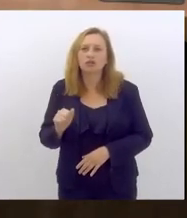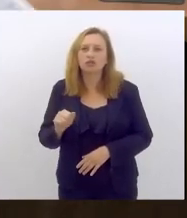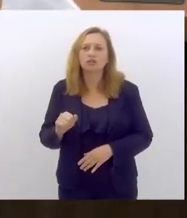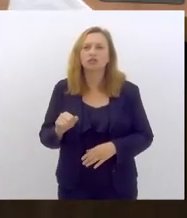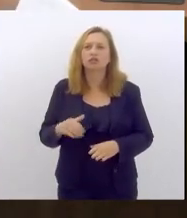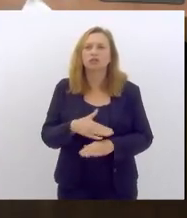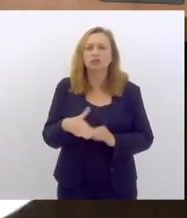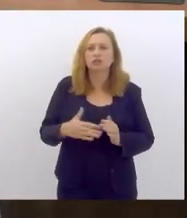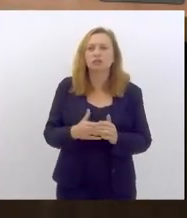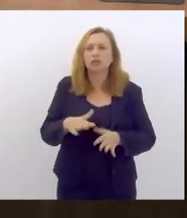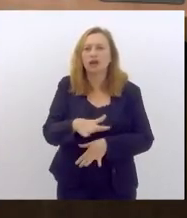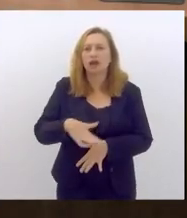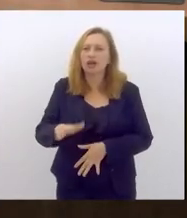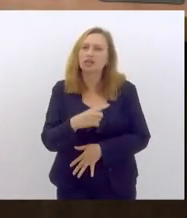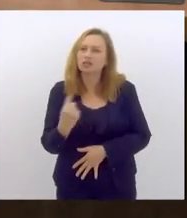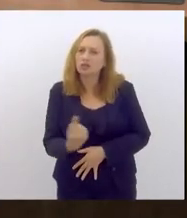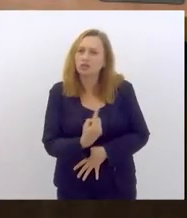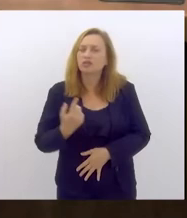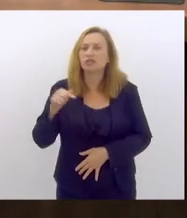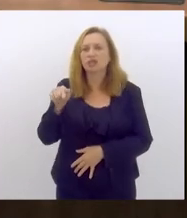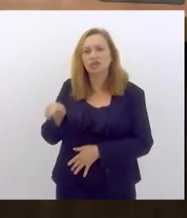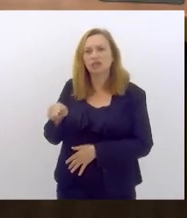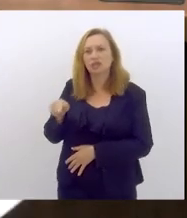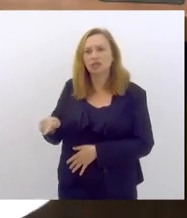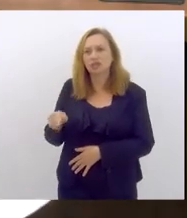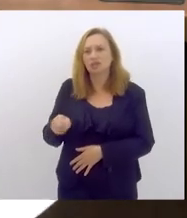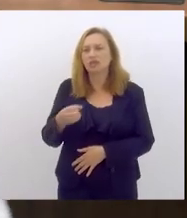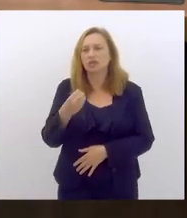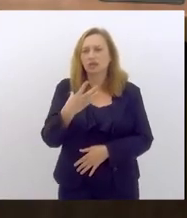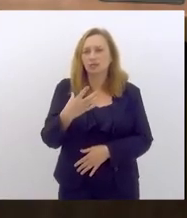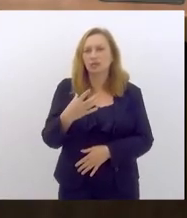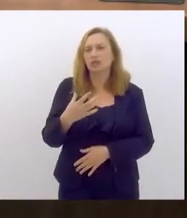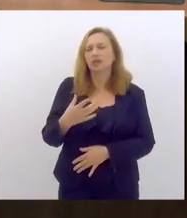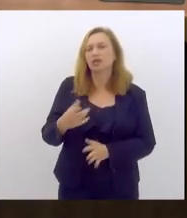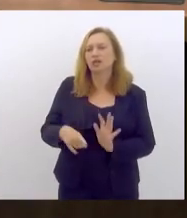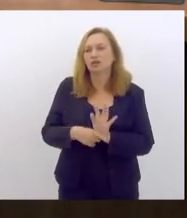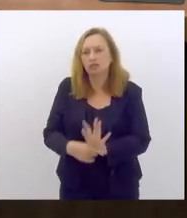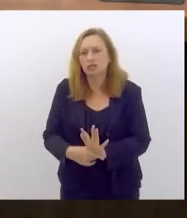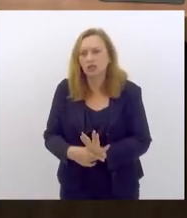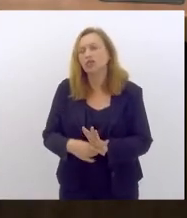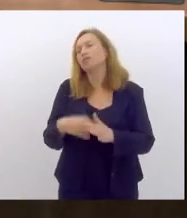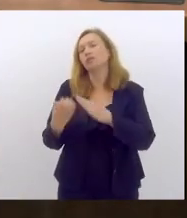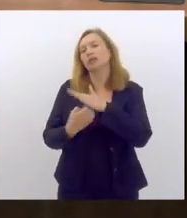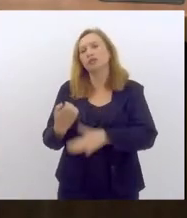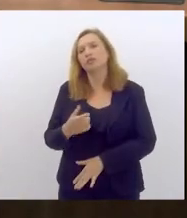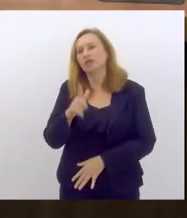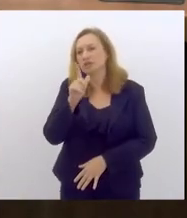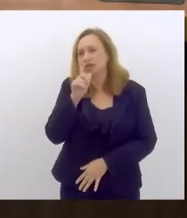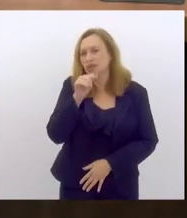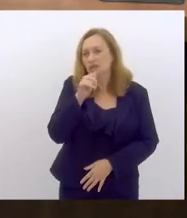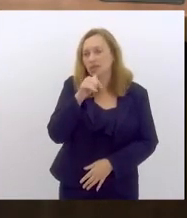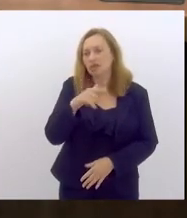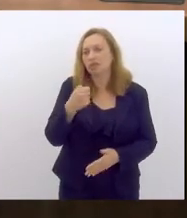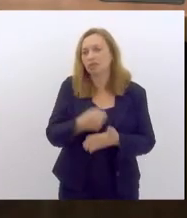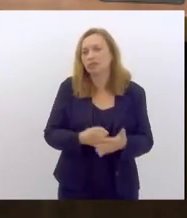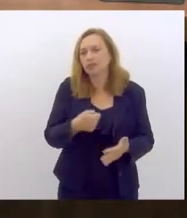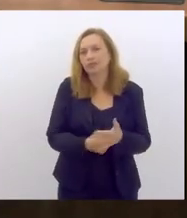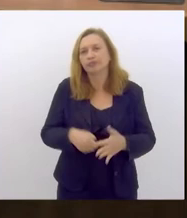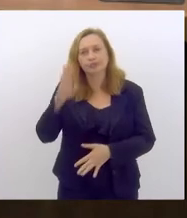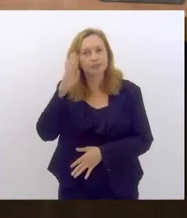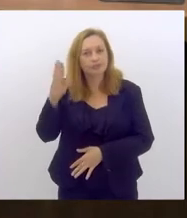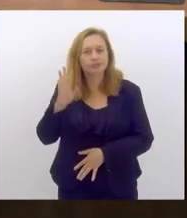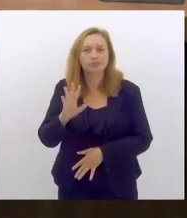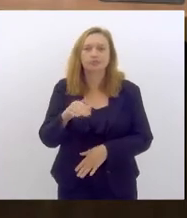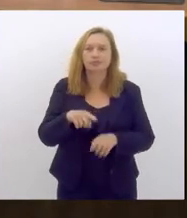toda a região nossa ali é muito bem atendida pela SEDAI, pela luta, principalmente dos seus